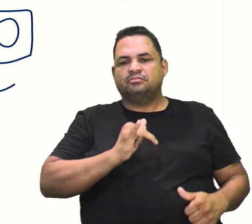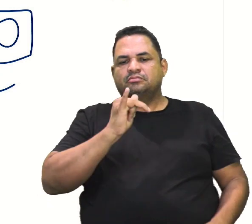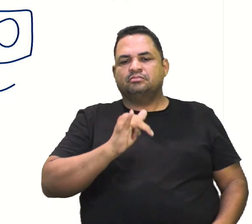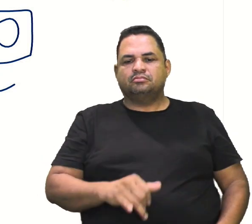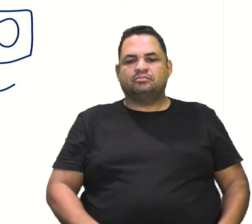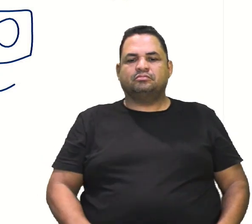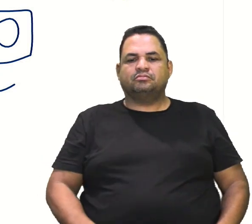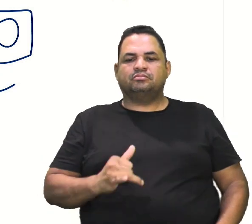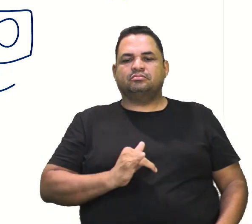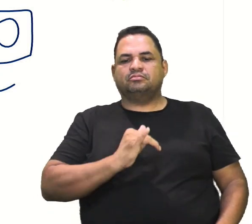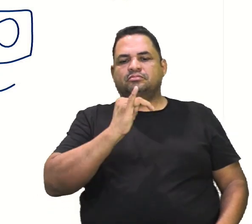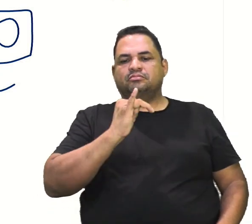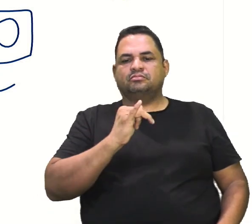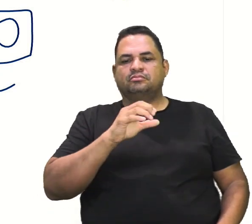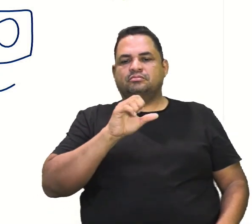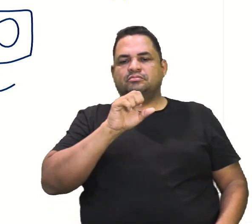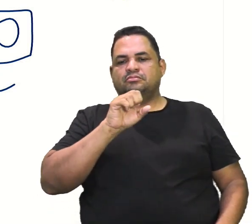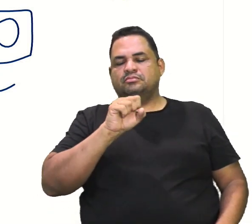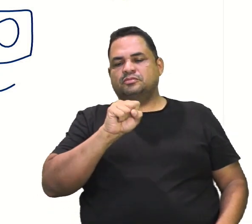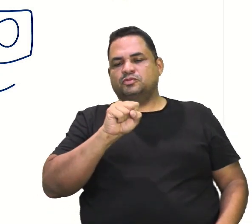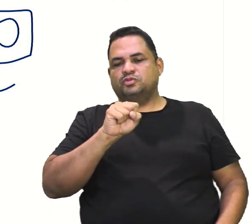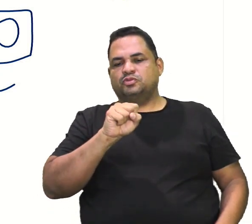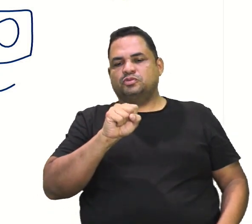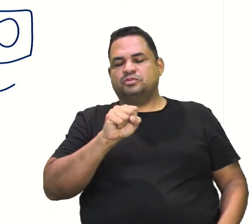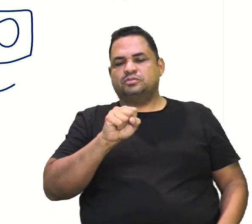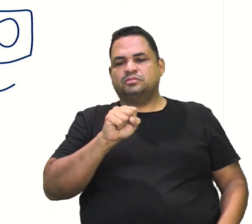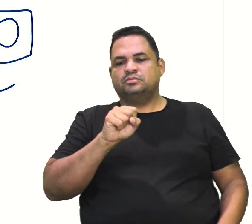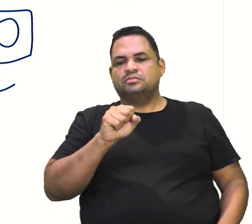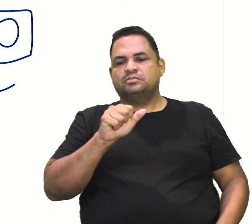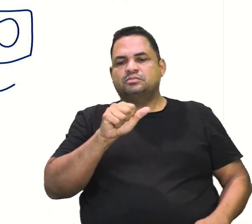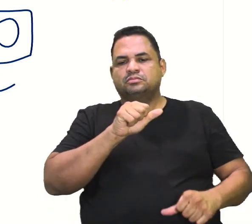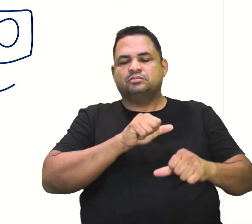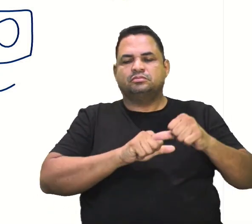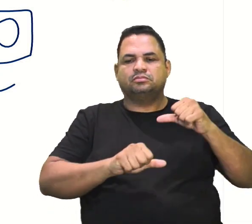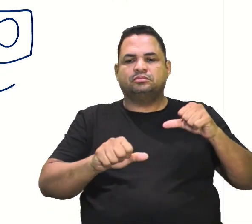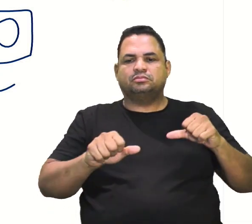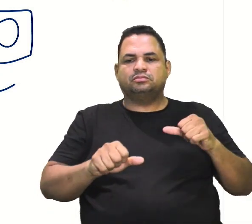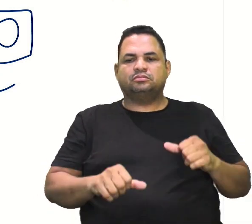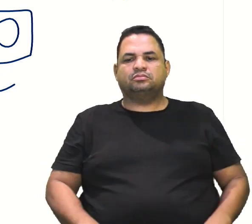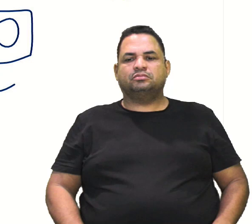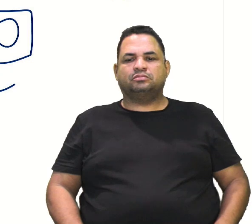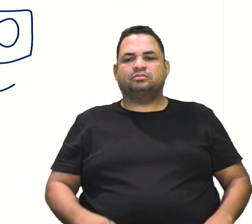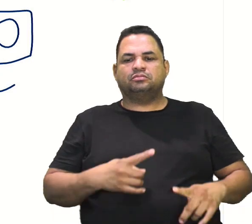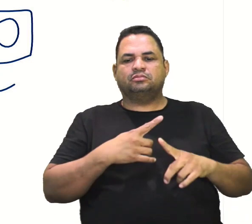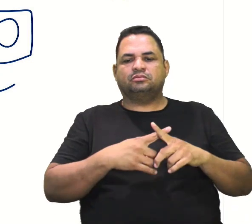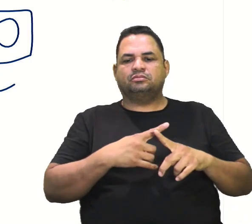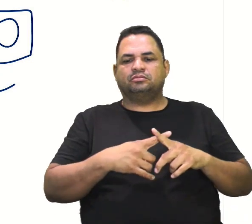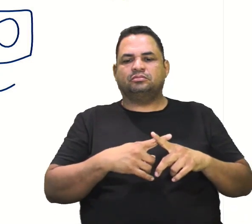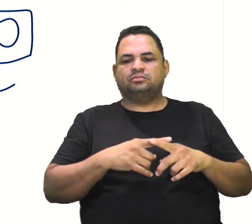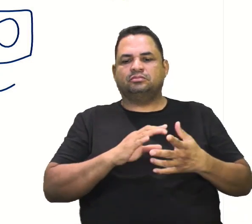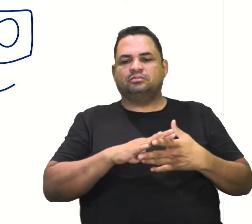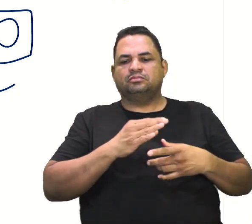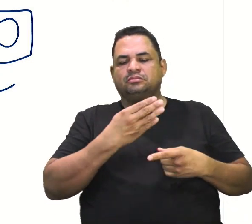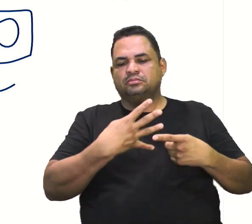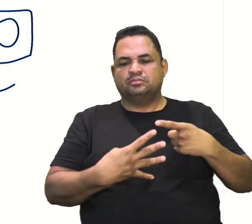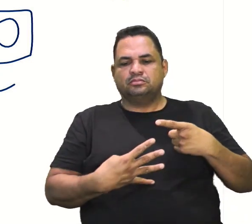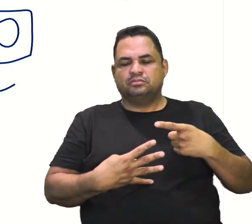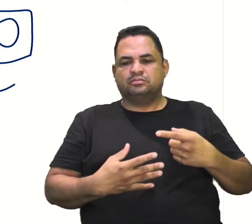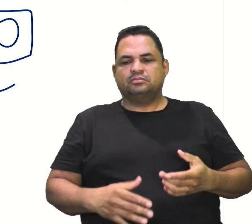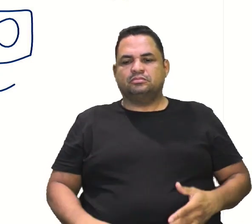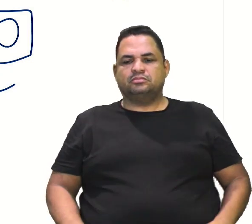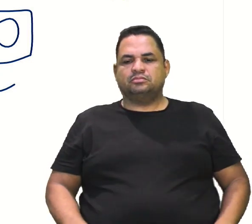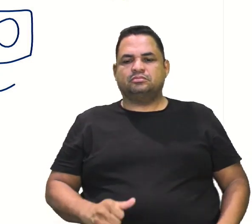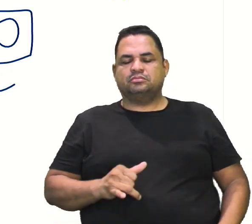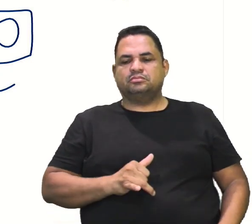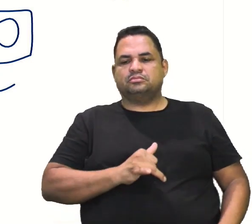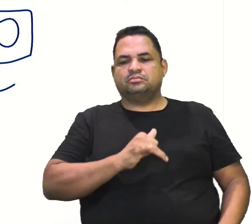Isso. Y vai ser igual a 8 positivo, né? Passa para outro membro positivo. E está multiplicando, passa dividindo. Então,